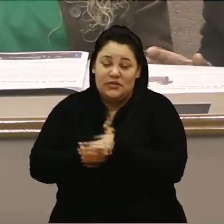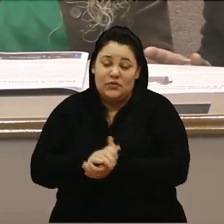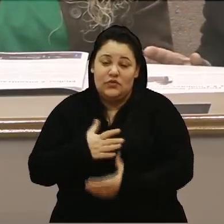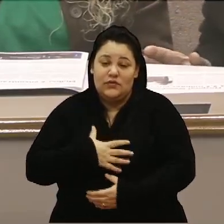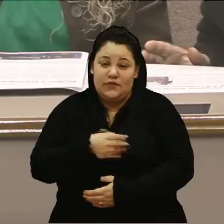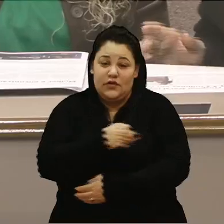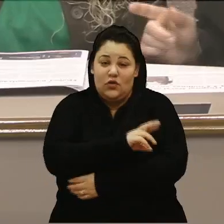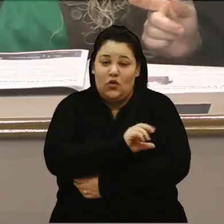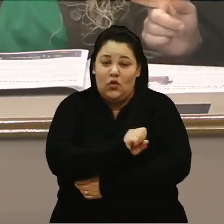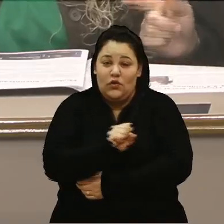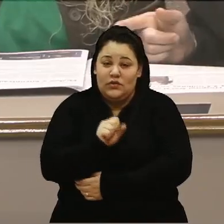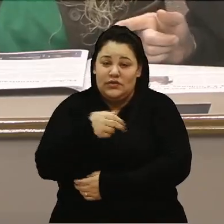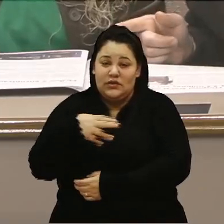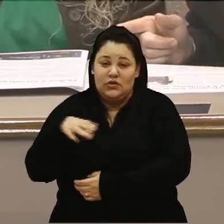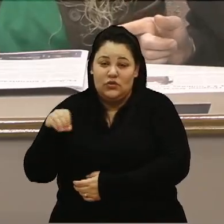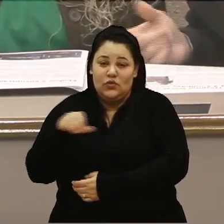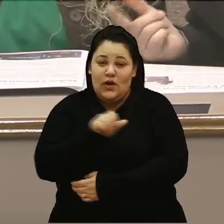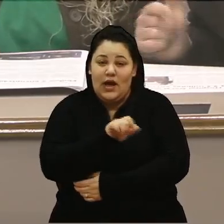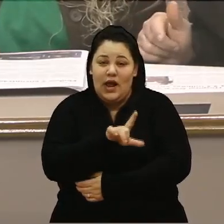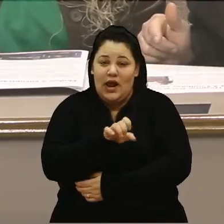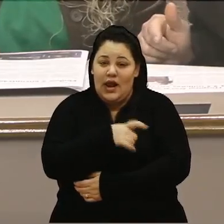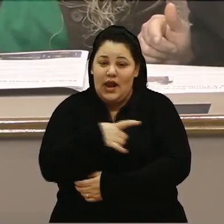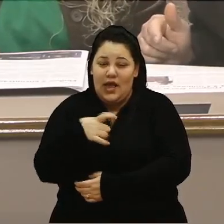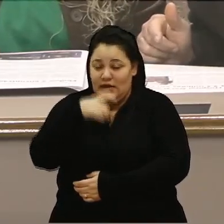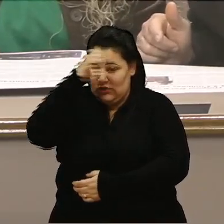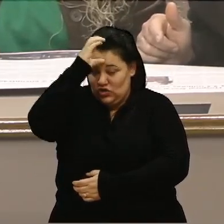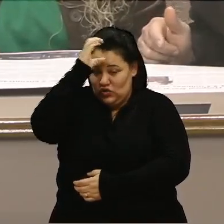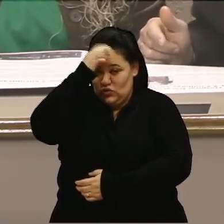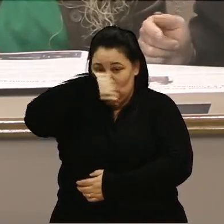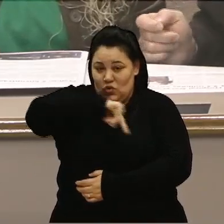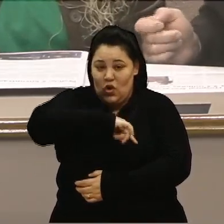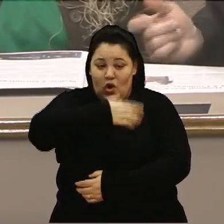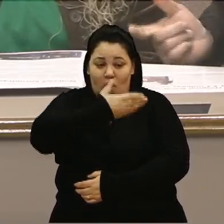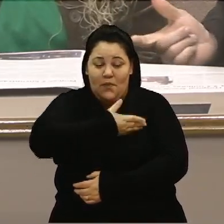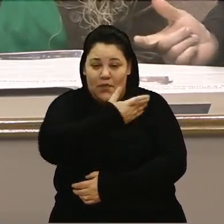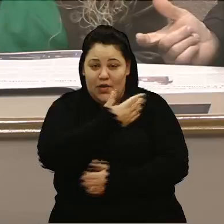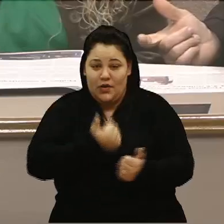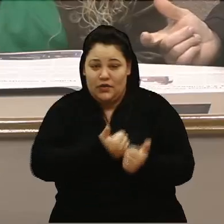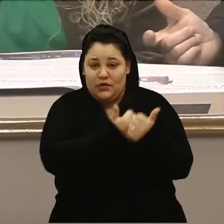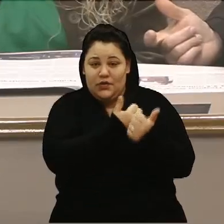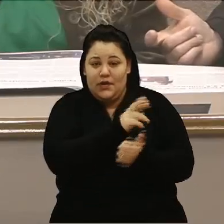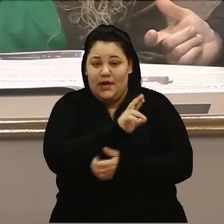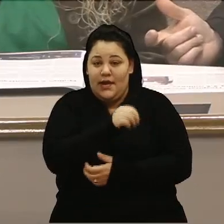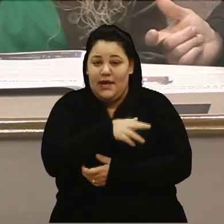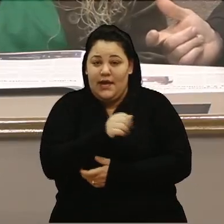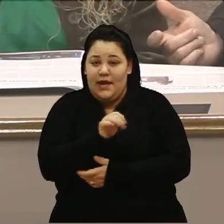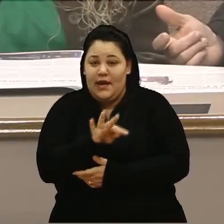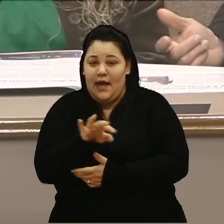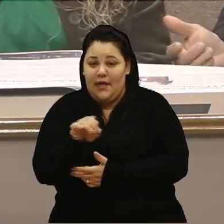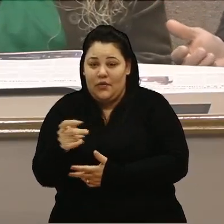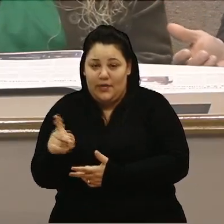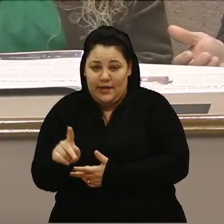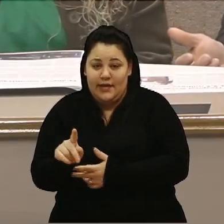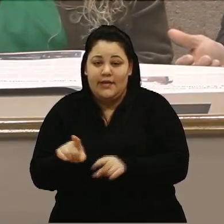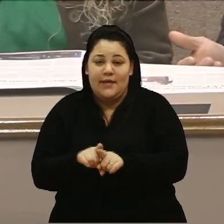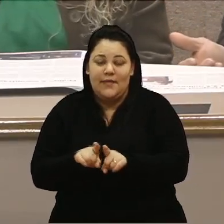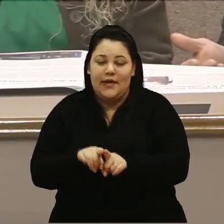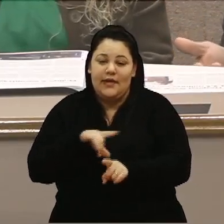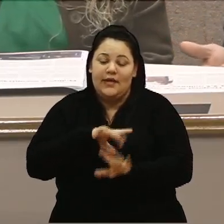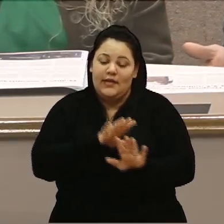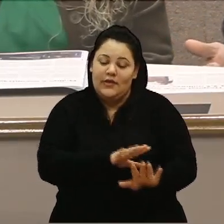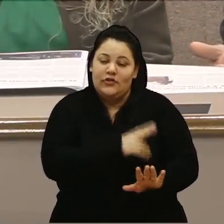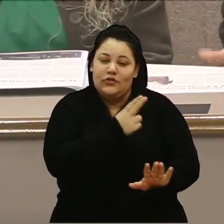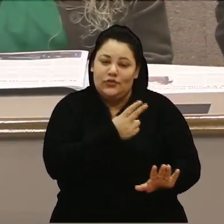Oliveira. Tio do nosso grande amigo e assessor Renatinho, aqui da Câmara de Vereadores, e deixa 2 netos